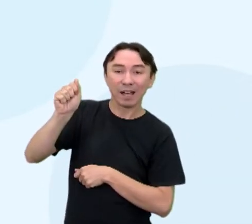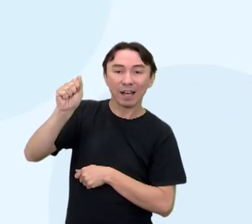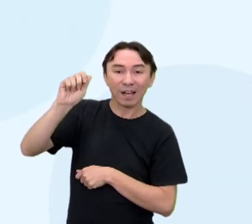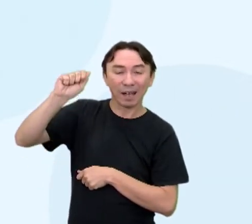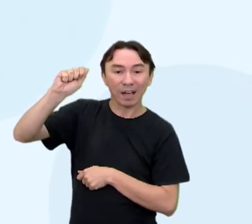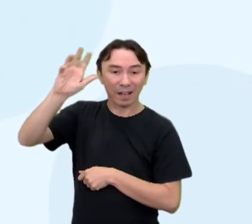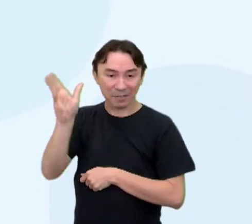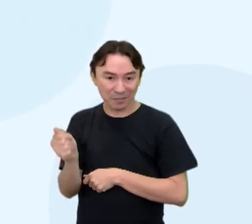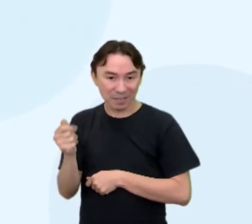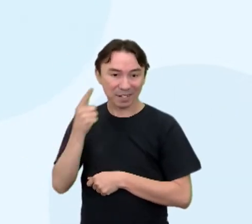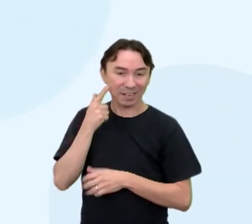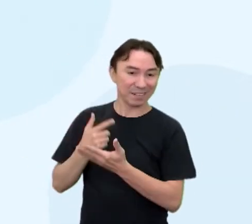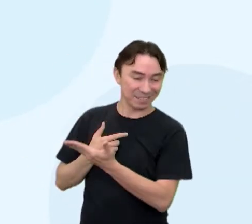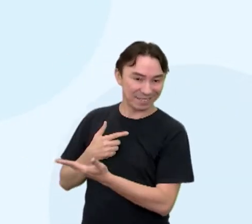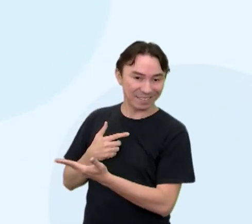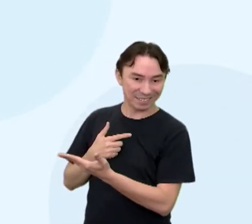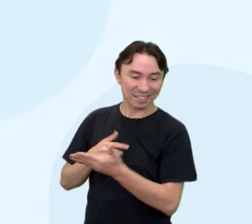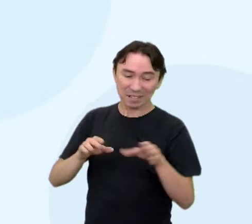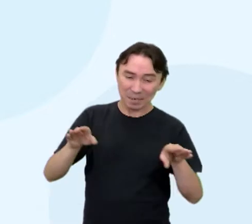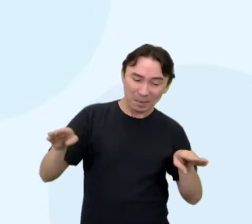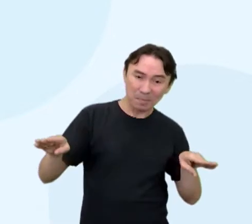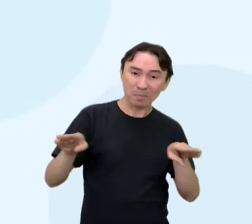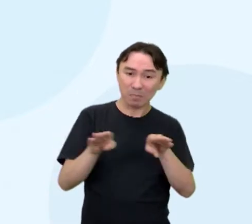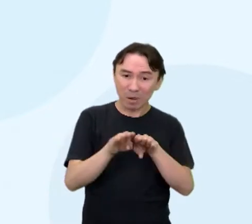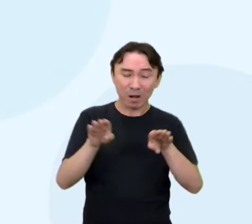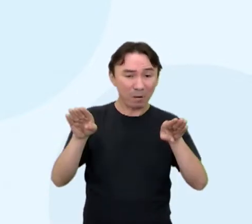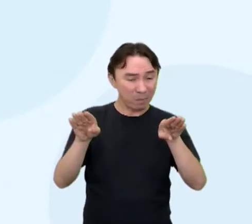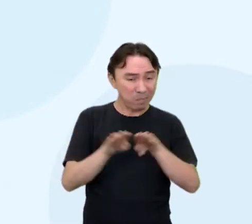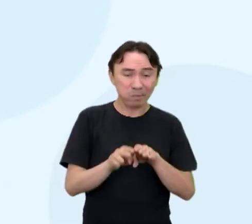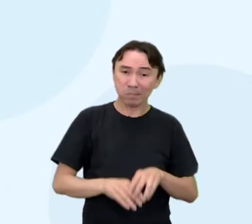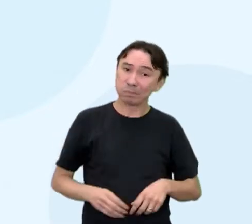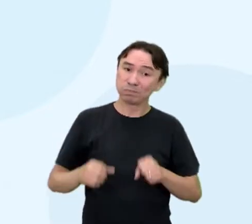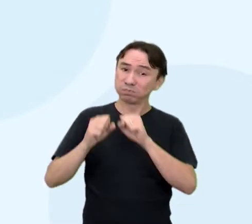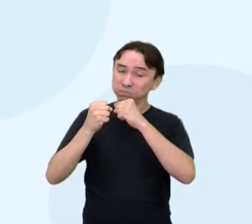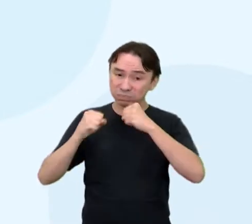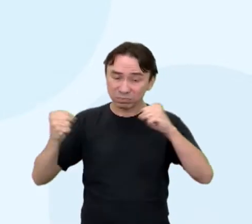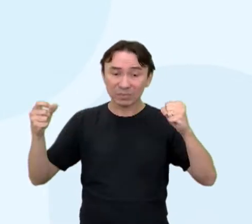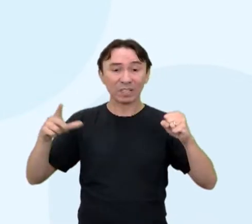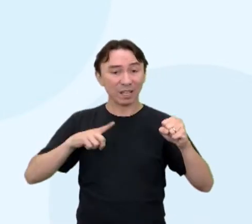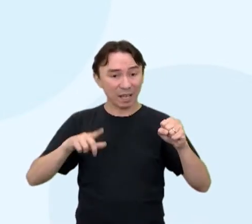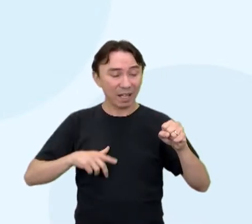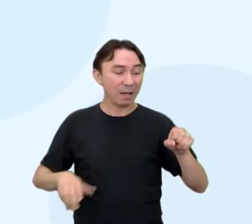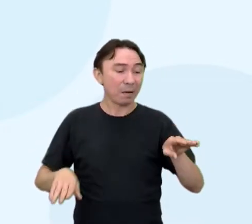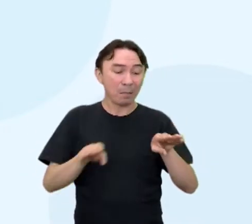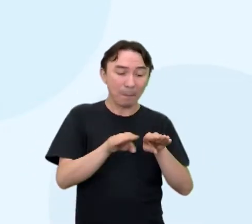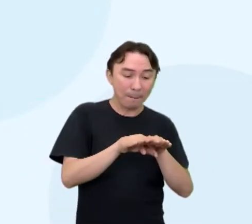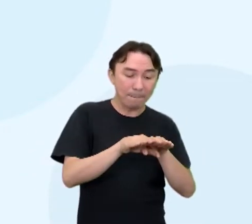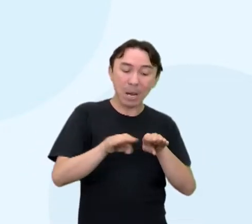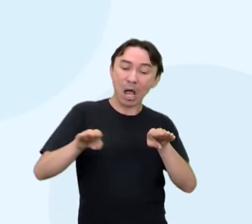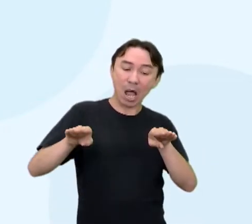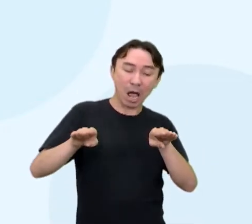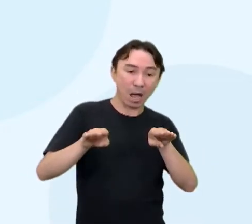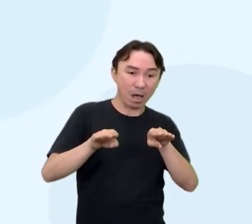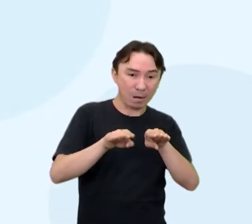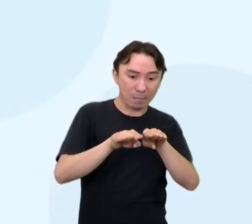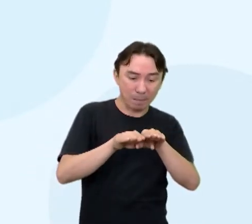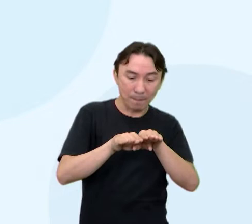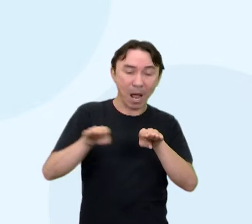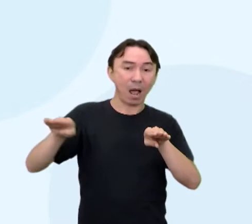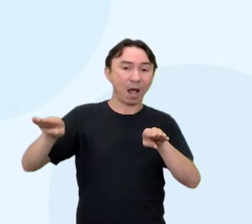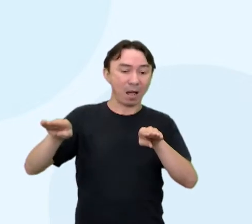indo-europeia, né? São placas enormes, né? E elas fazem um processo de afastamento. É aí que nós chamamos aí da